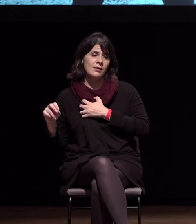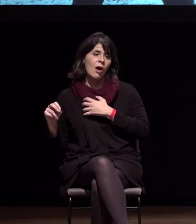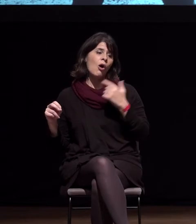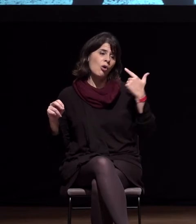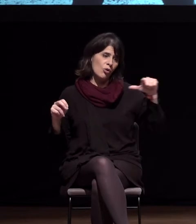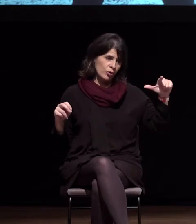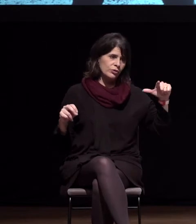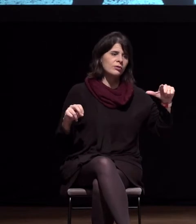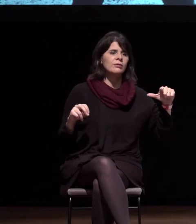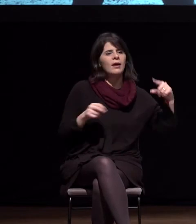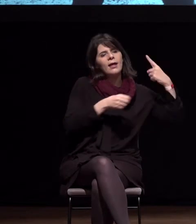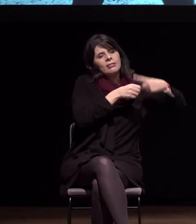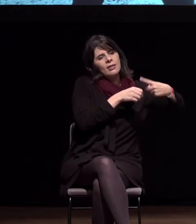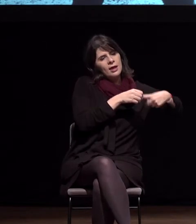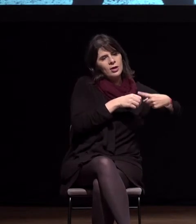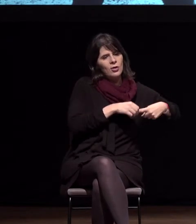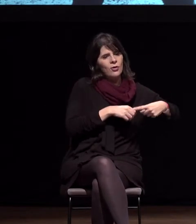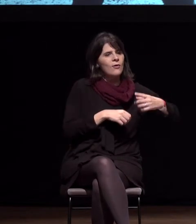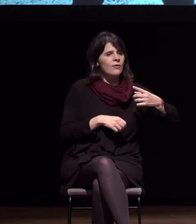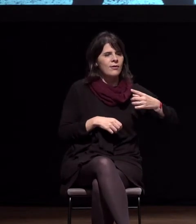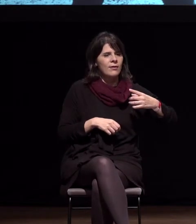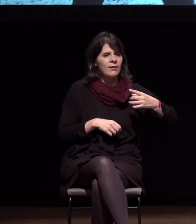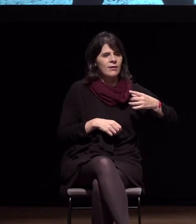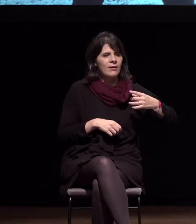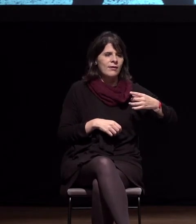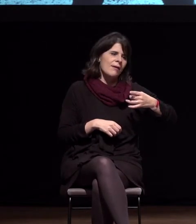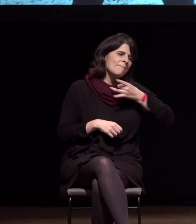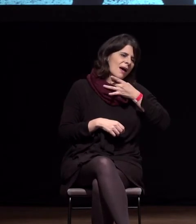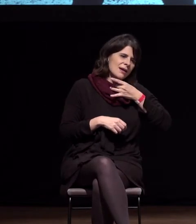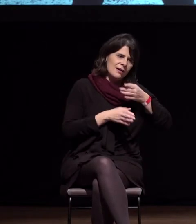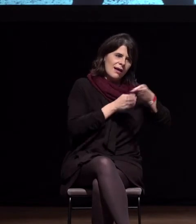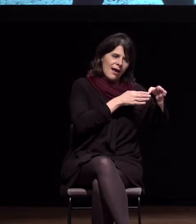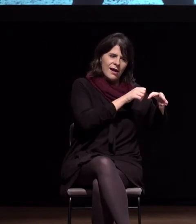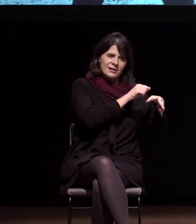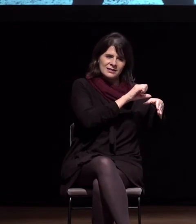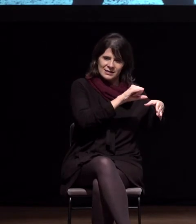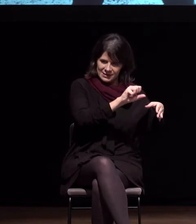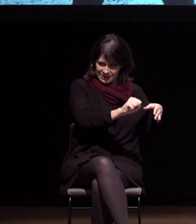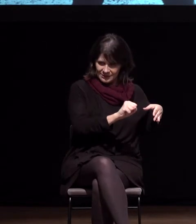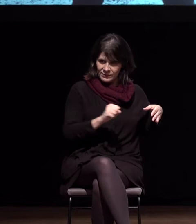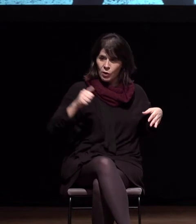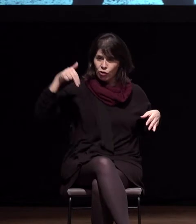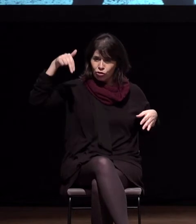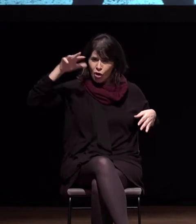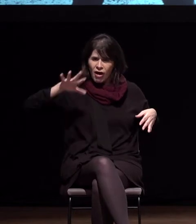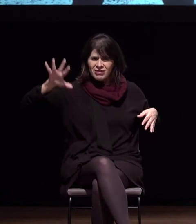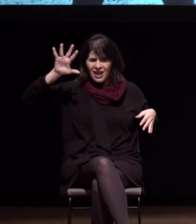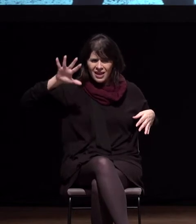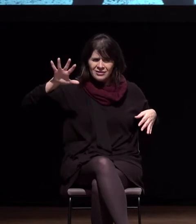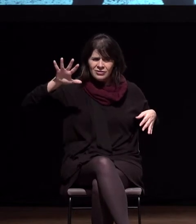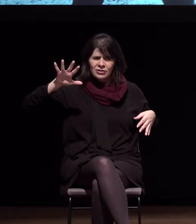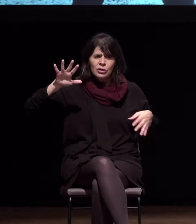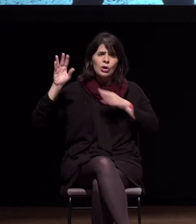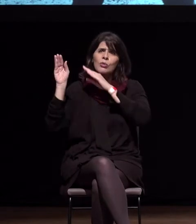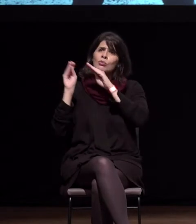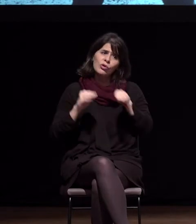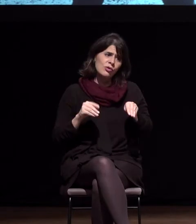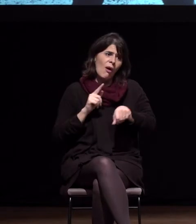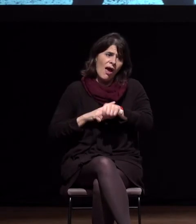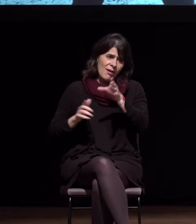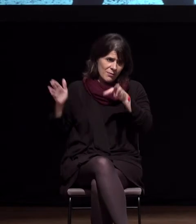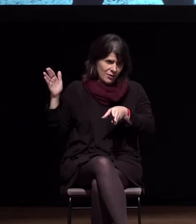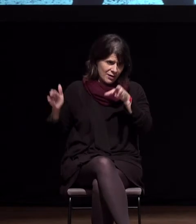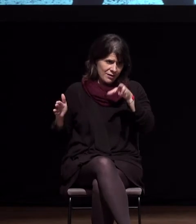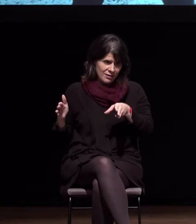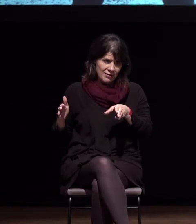de Assis. Então, interior de São Paulo e Nordeste. Essa galera do Nordeste vem em que período para cá? A década de